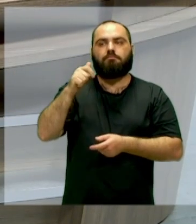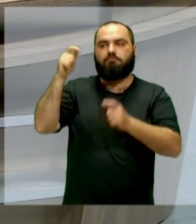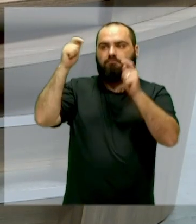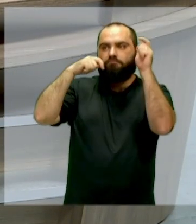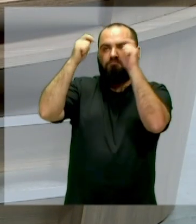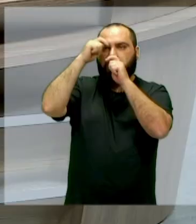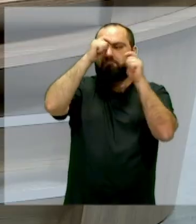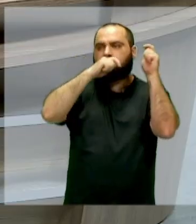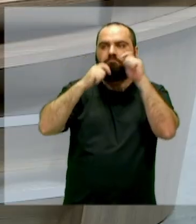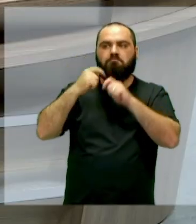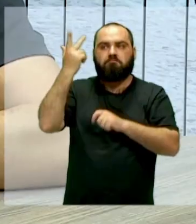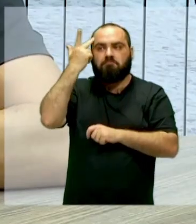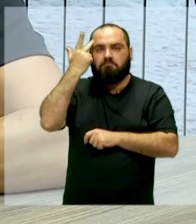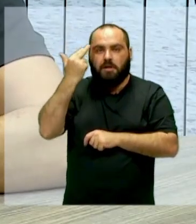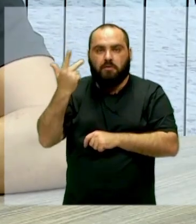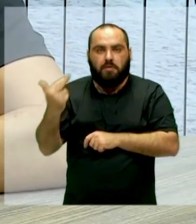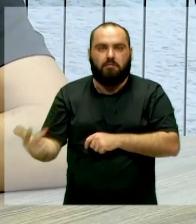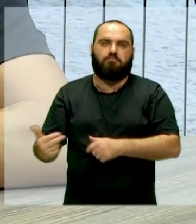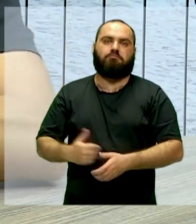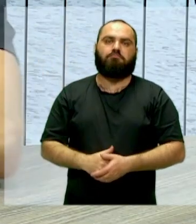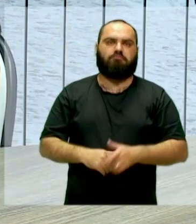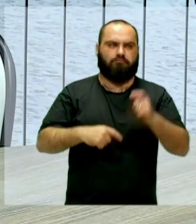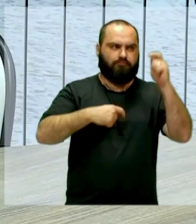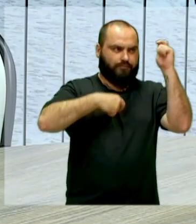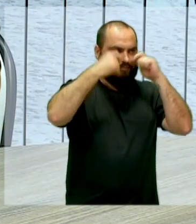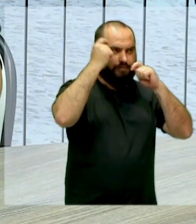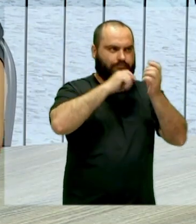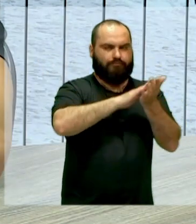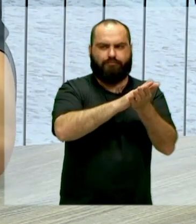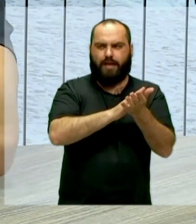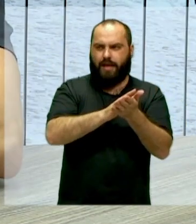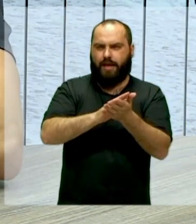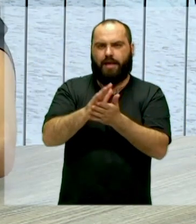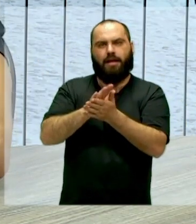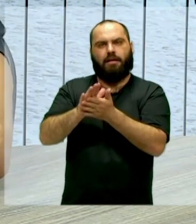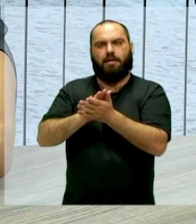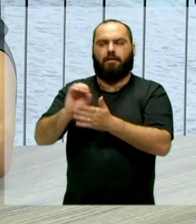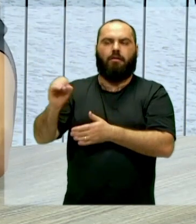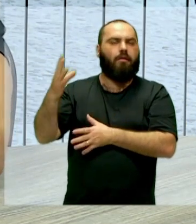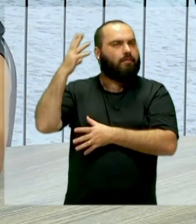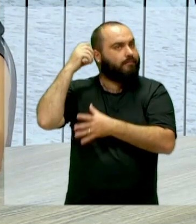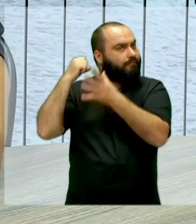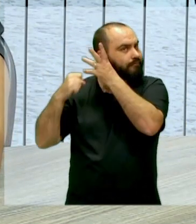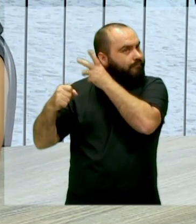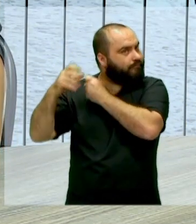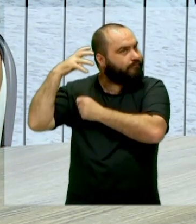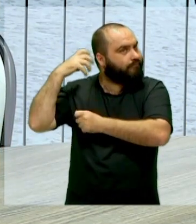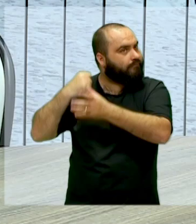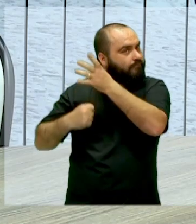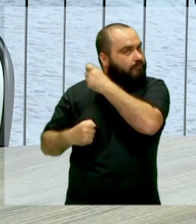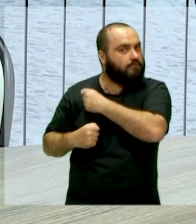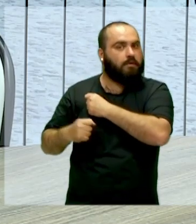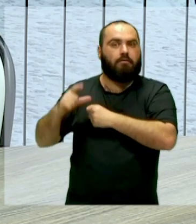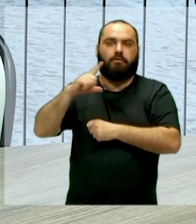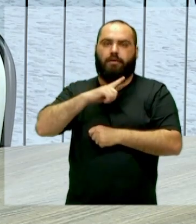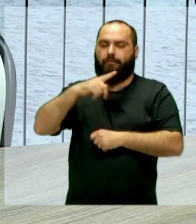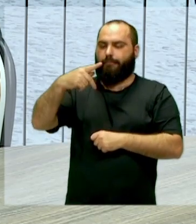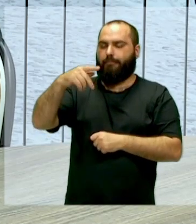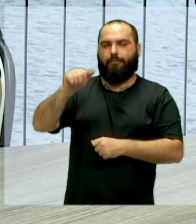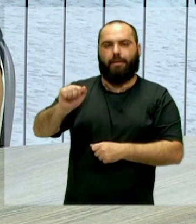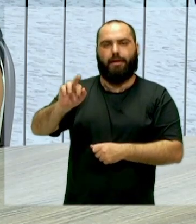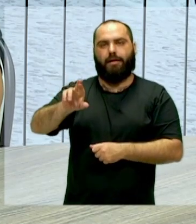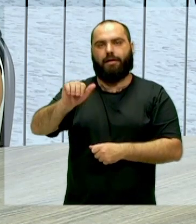naturais né muitos dos Cosméticos que a gente usa tanto na pele ou para lavar o cabelo tem tem parabenos